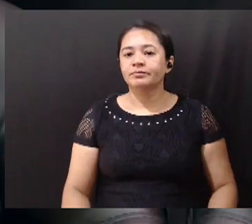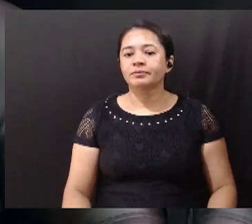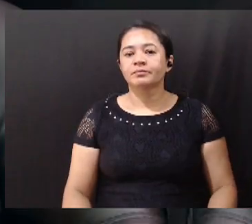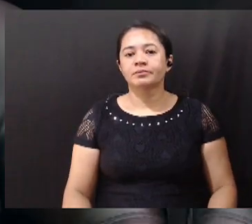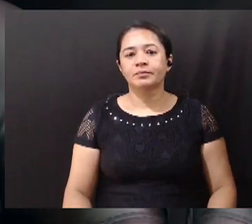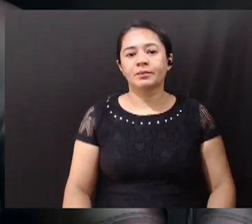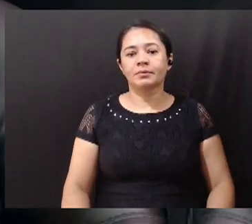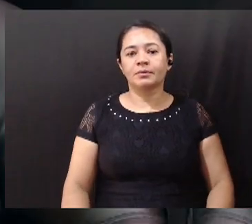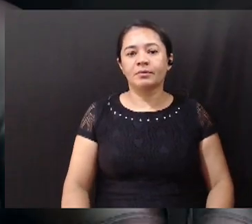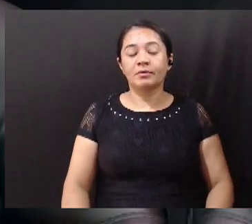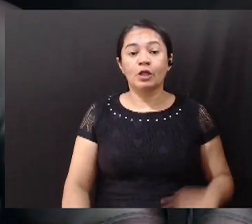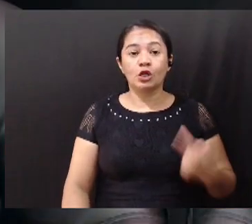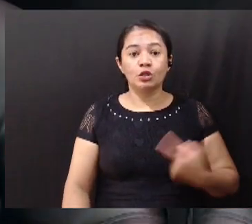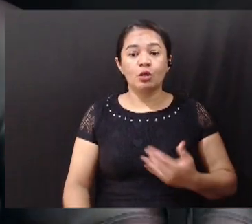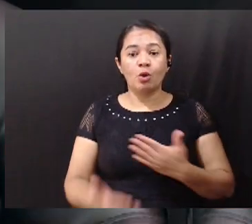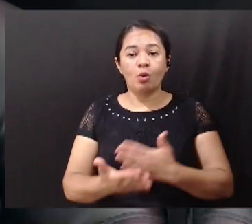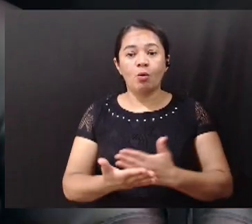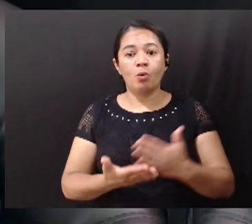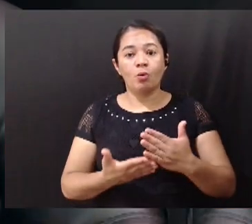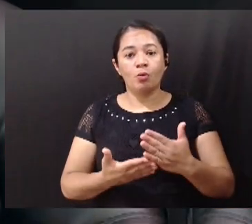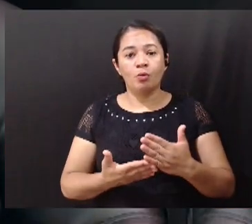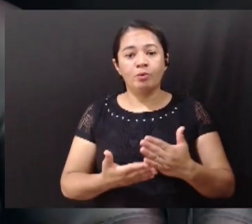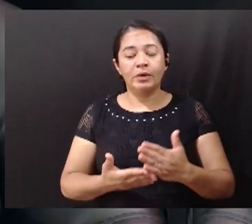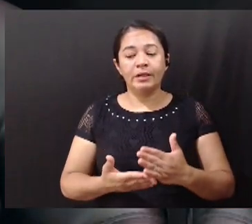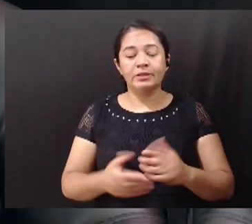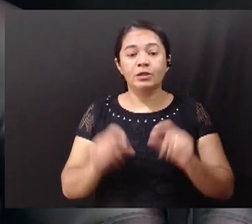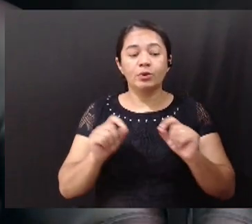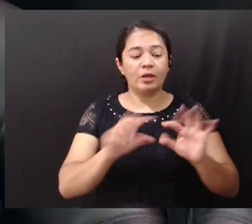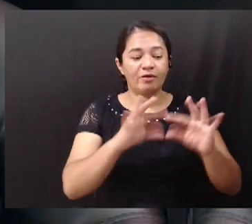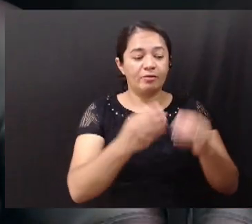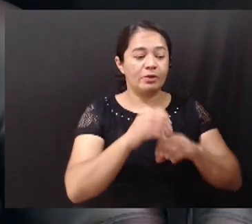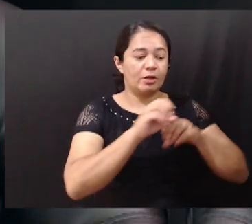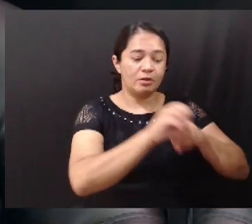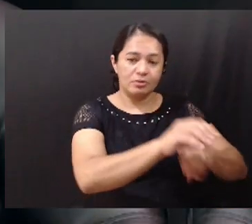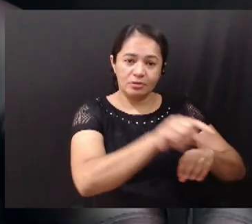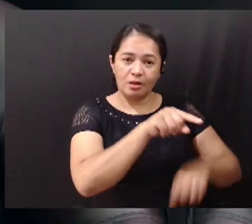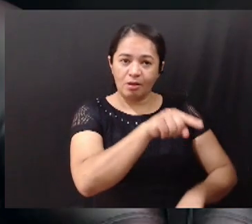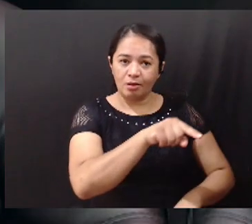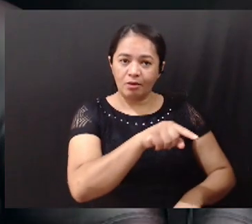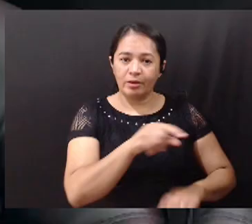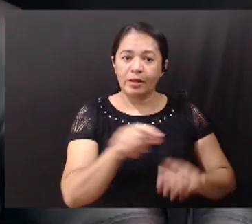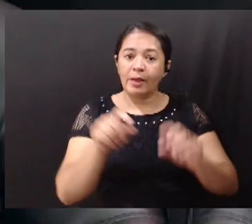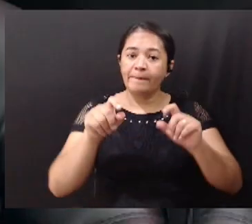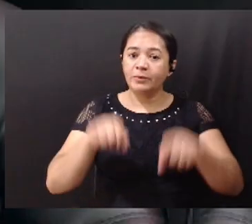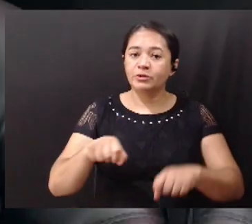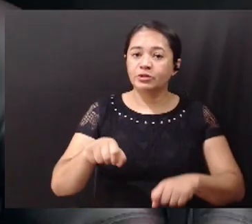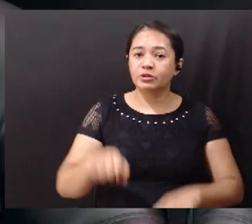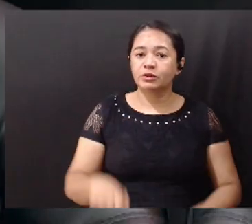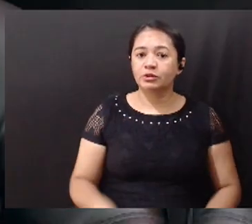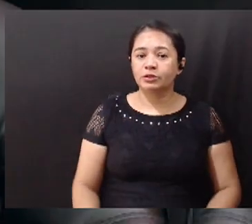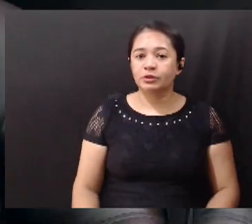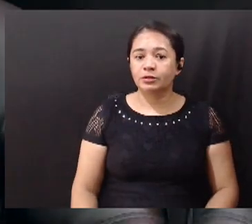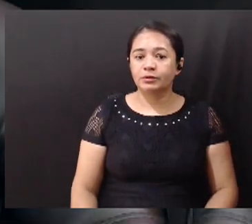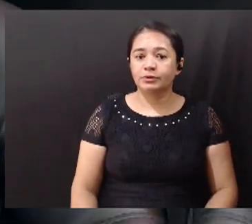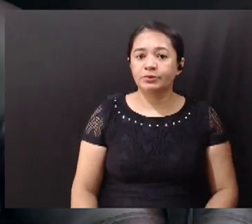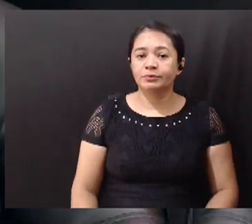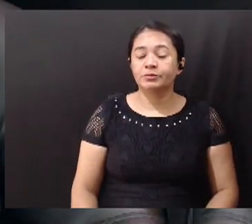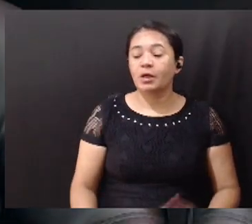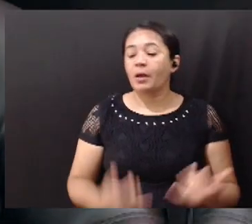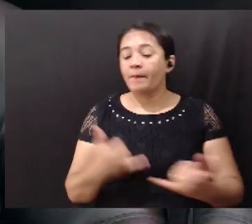gente começa a ensinar a família que ela pode jogar um jogo de tabuleiro rápido,